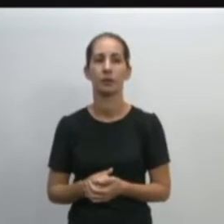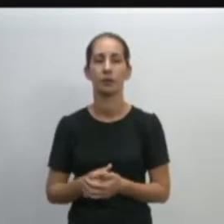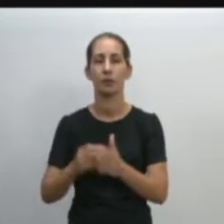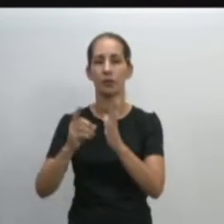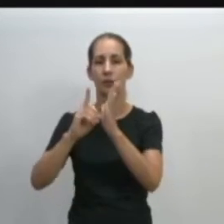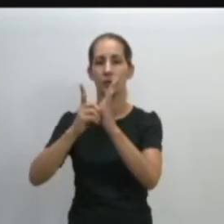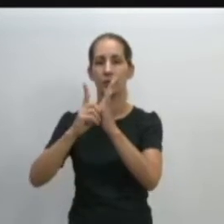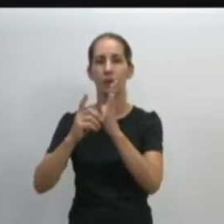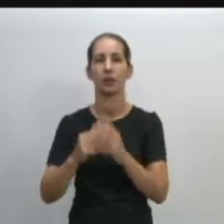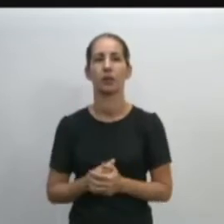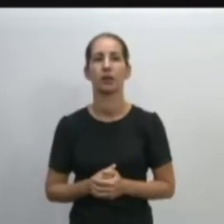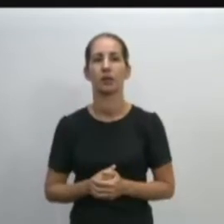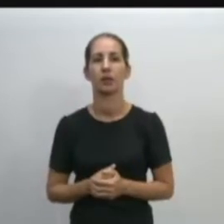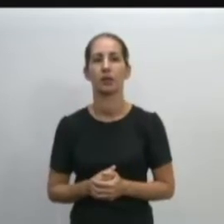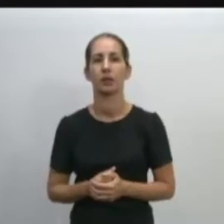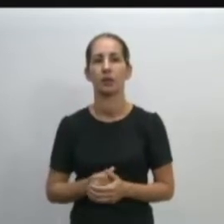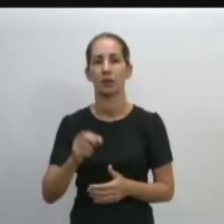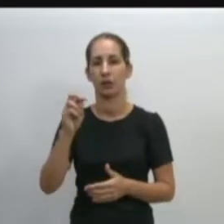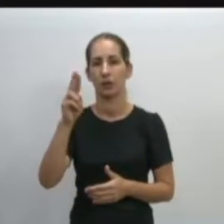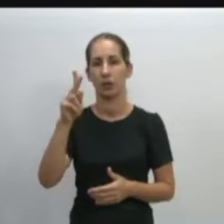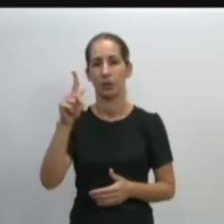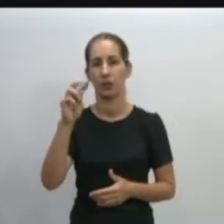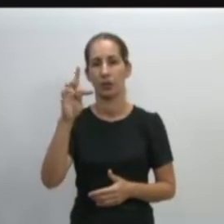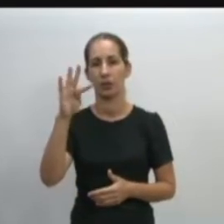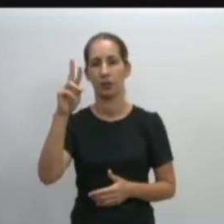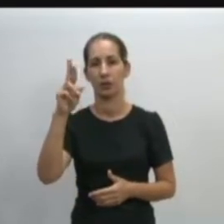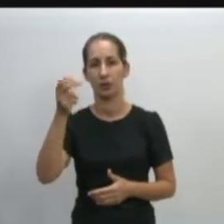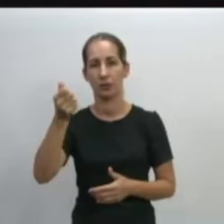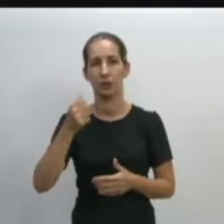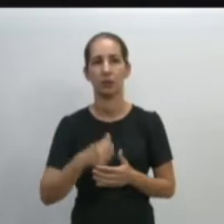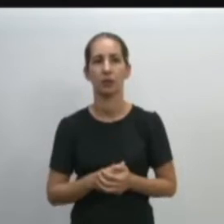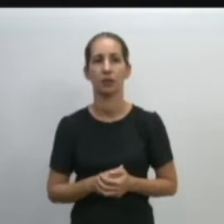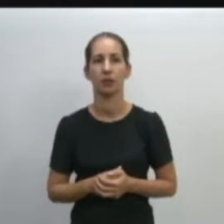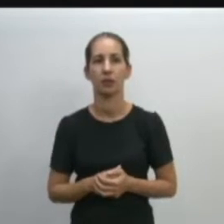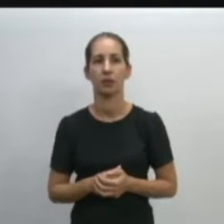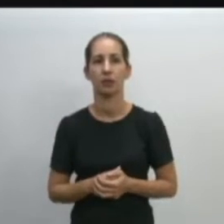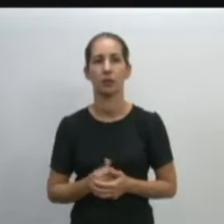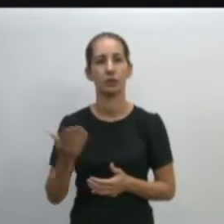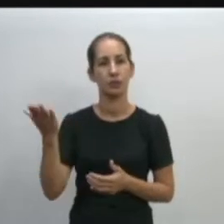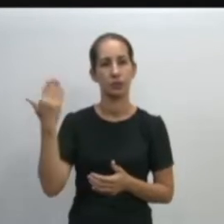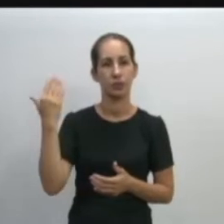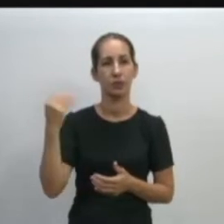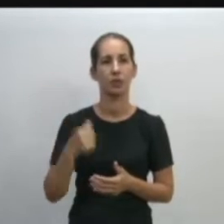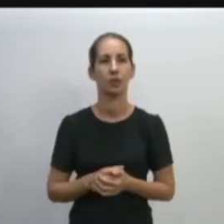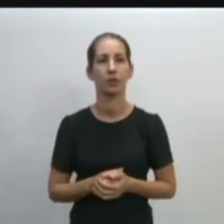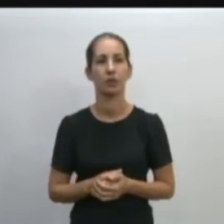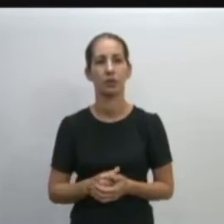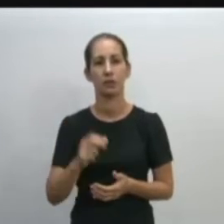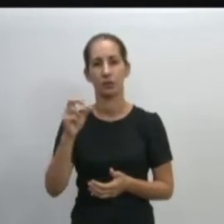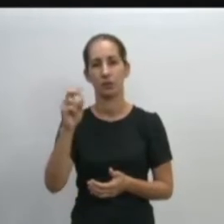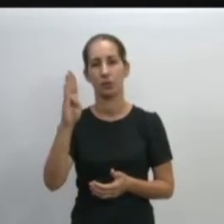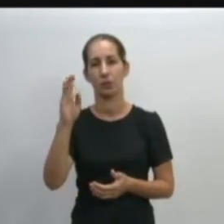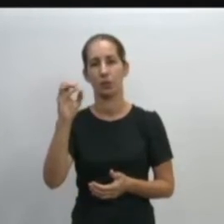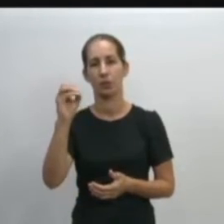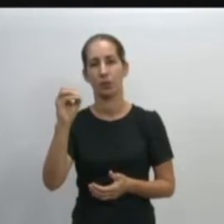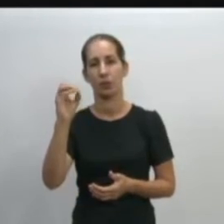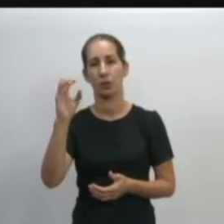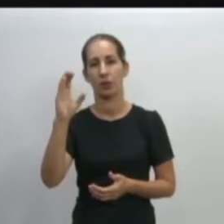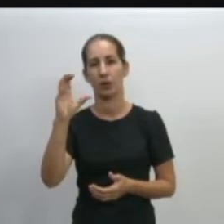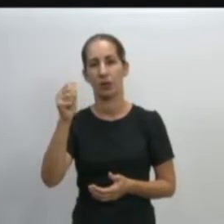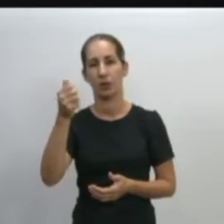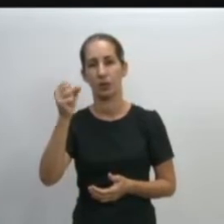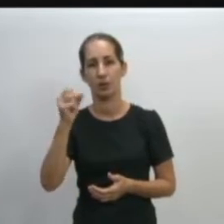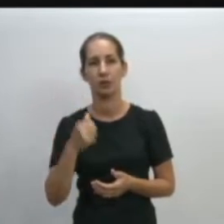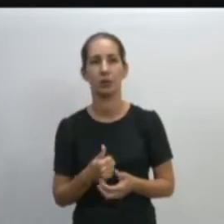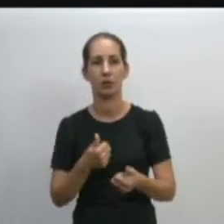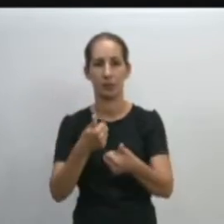Alecrim, ali na Guarita, né, chamado de forma costumeira pelos moradores de Cinco Bocas, que é ali